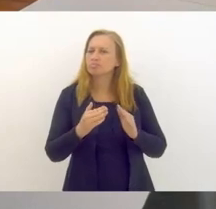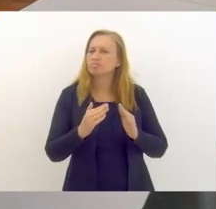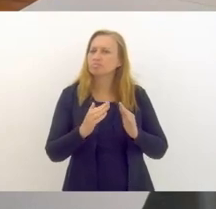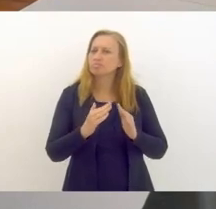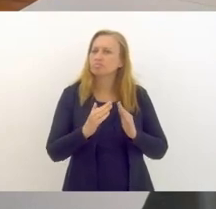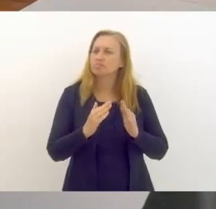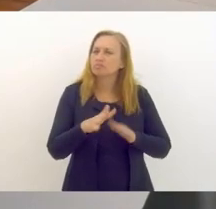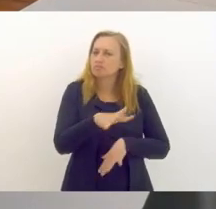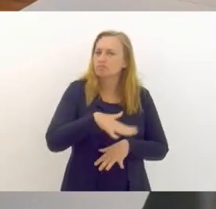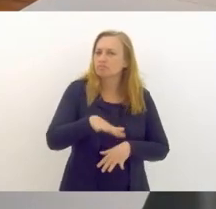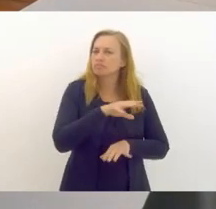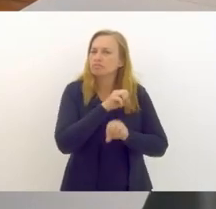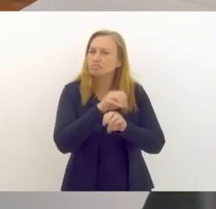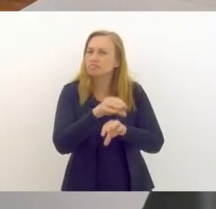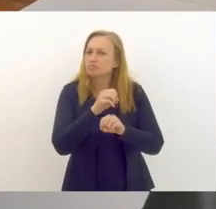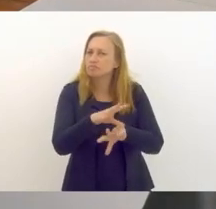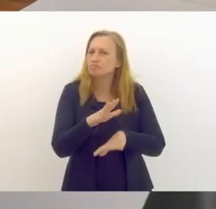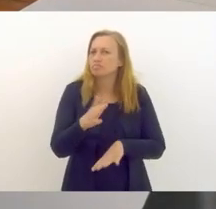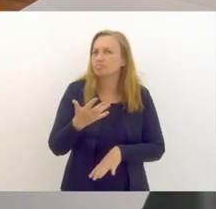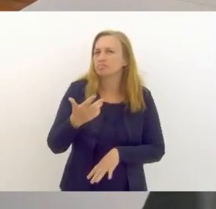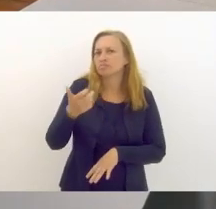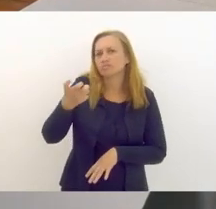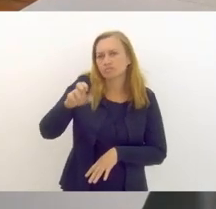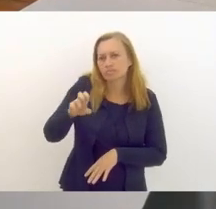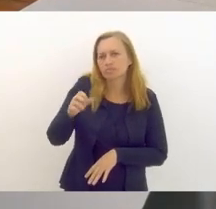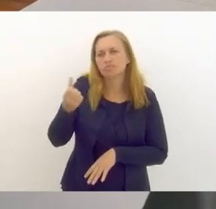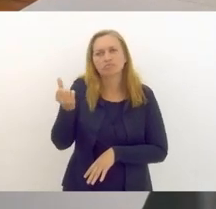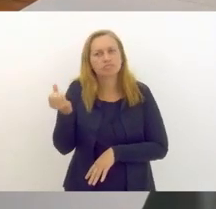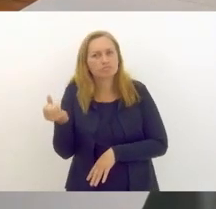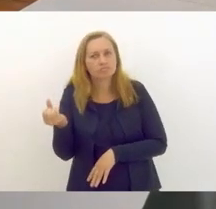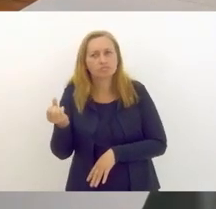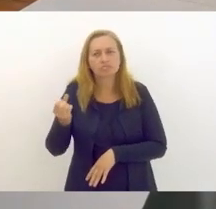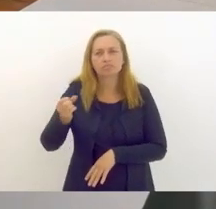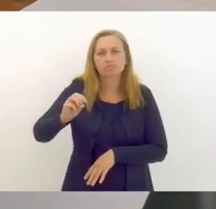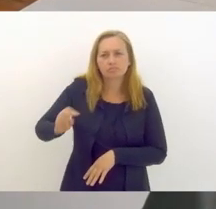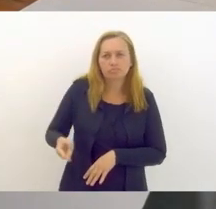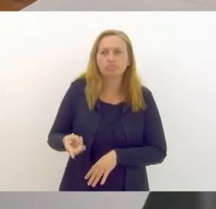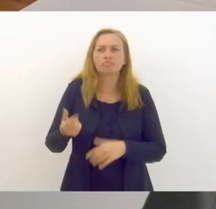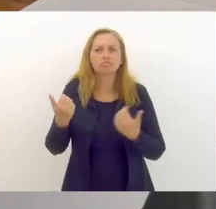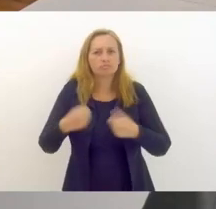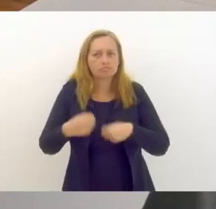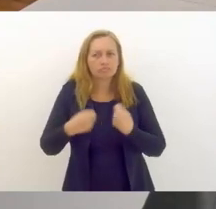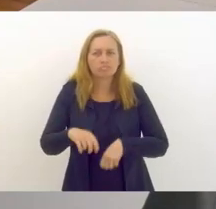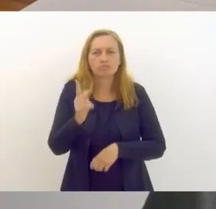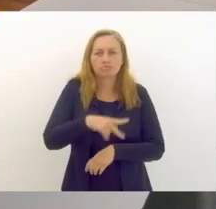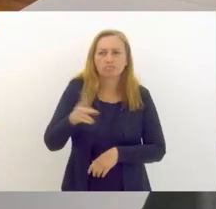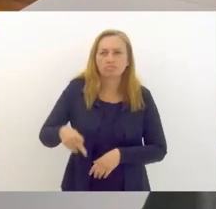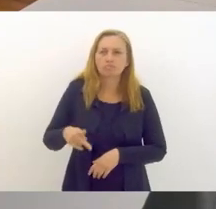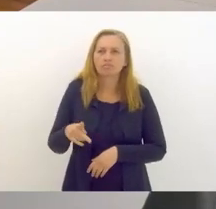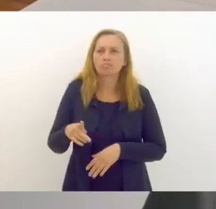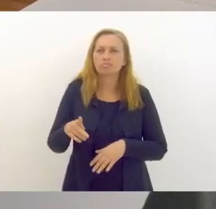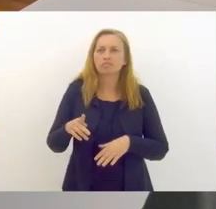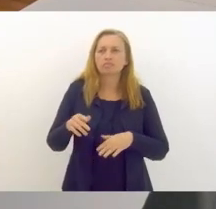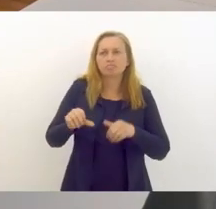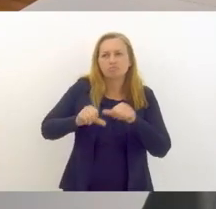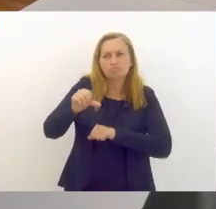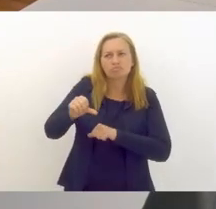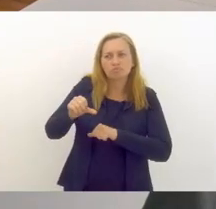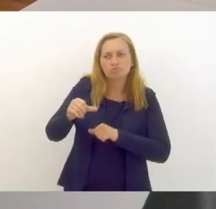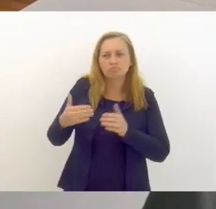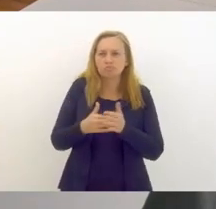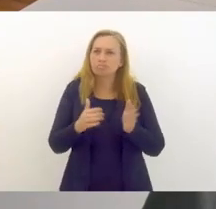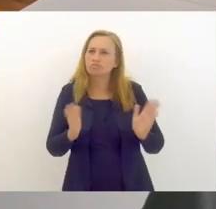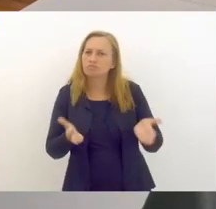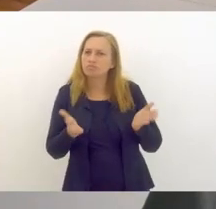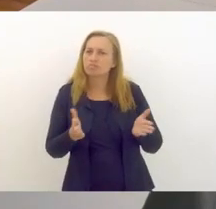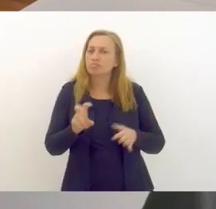e naquele quadro, algo em torno de 15 a 16 mil tinha alguma carência de professor. Esse dado evoluiu de lá para cá? Não,